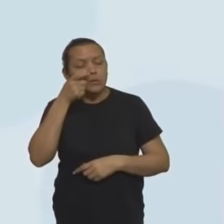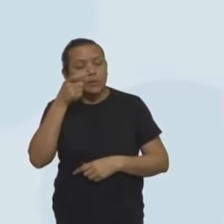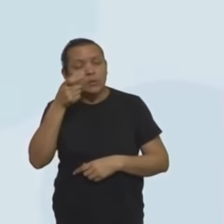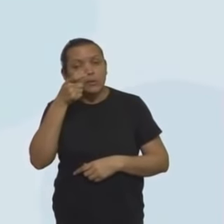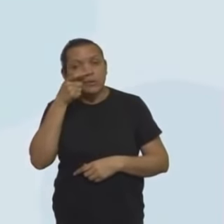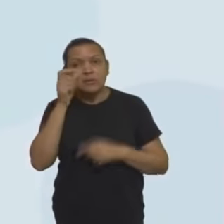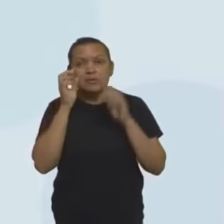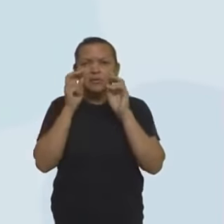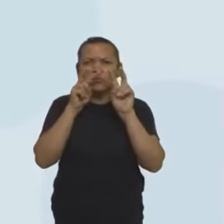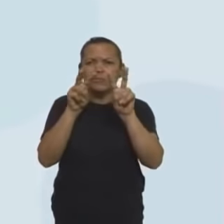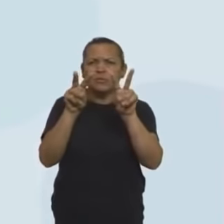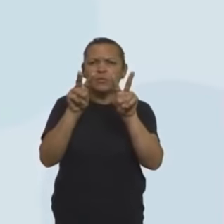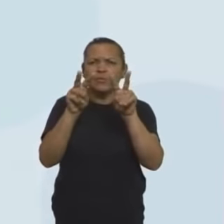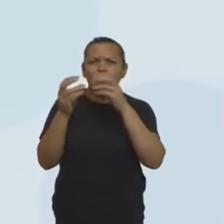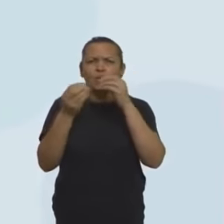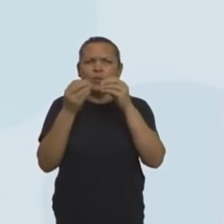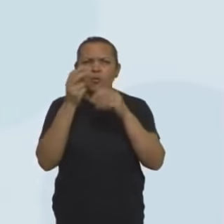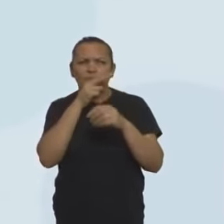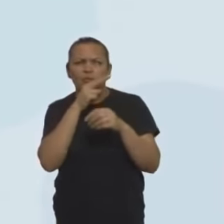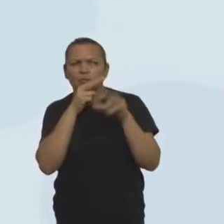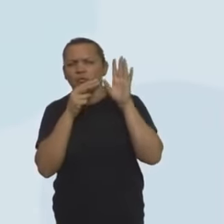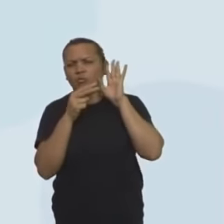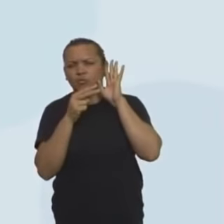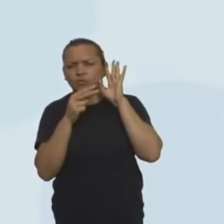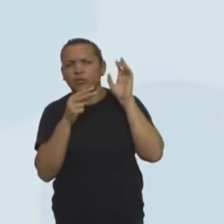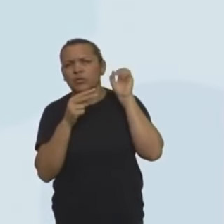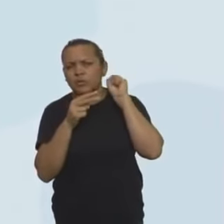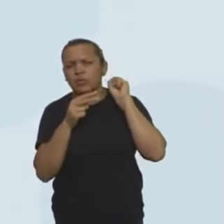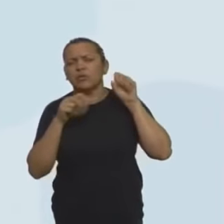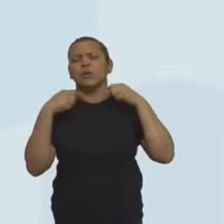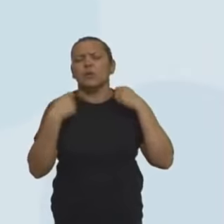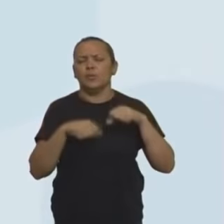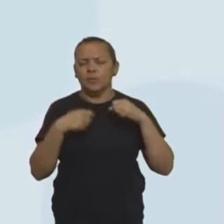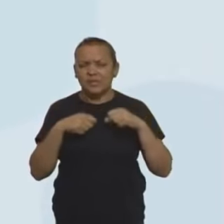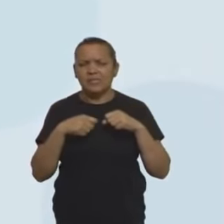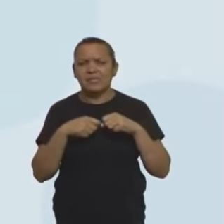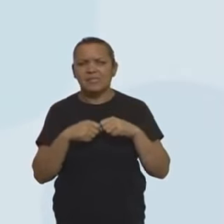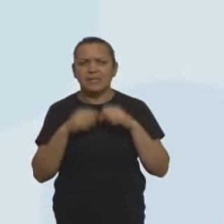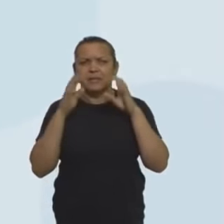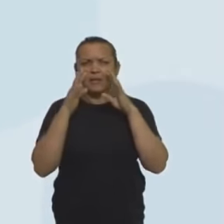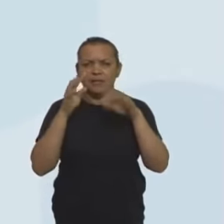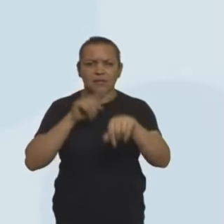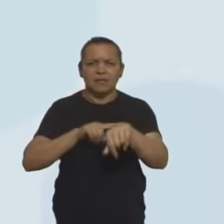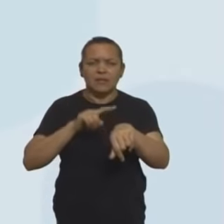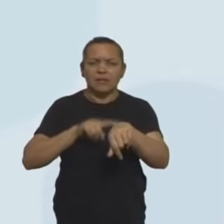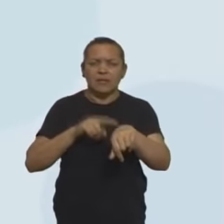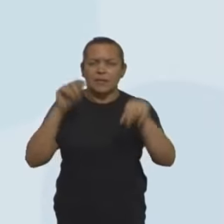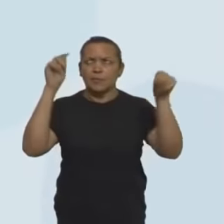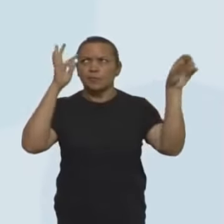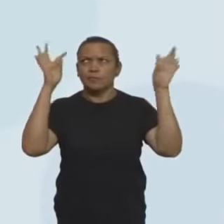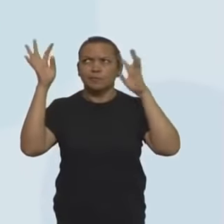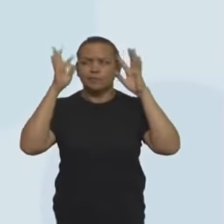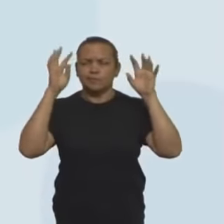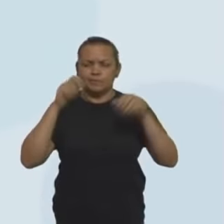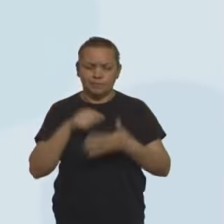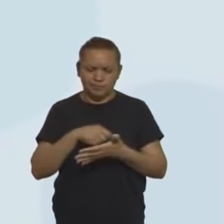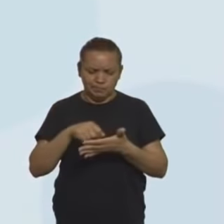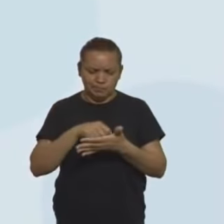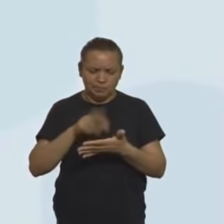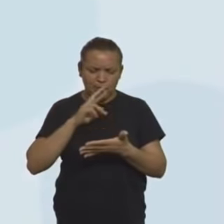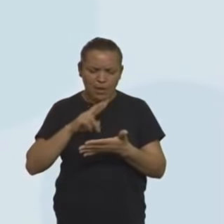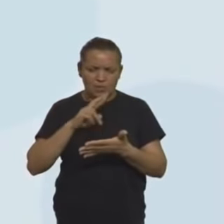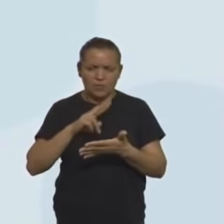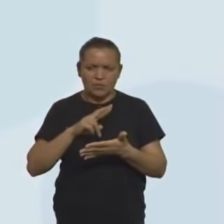preciso olhar para o outro para também ouvi-lo, que eu preciso dar tempo para o outro pensar. Então, são